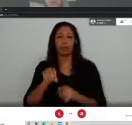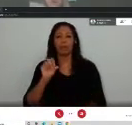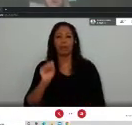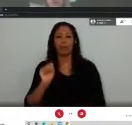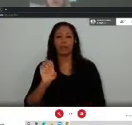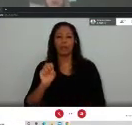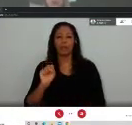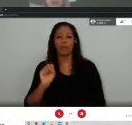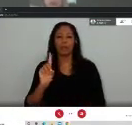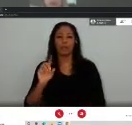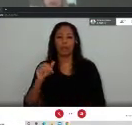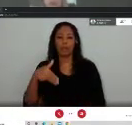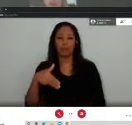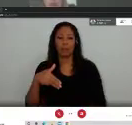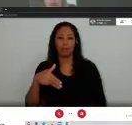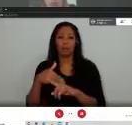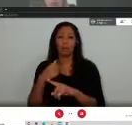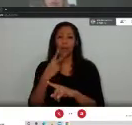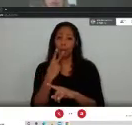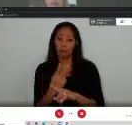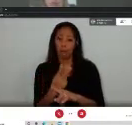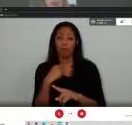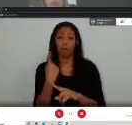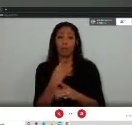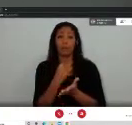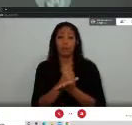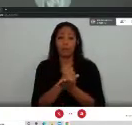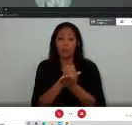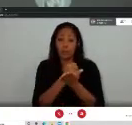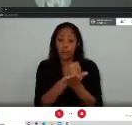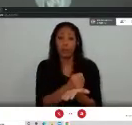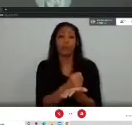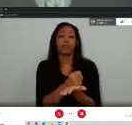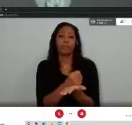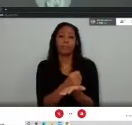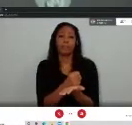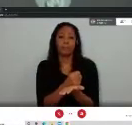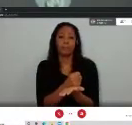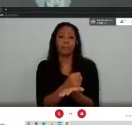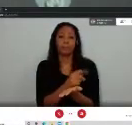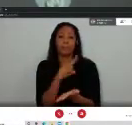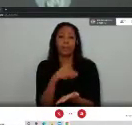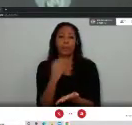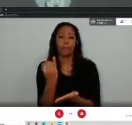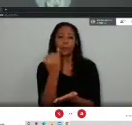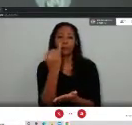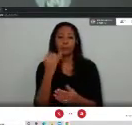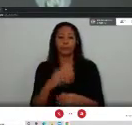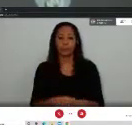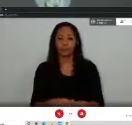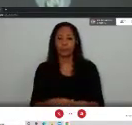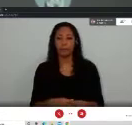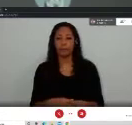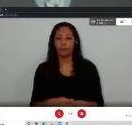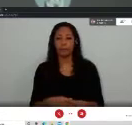falou, temos que dar suporte também, viu, Vavá? Temos que dar suporte também. Vereador Irani Guedes.